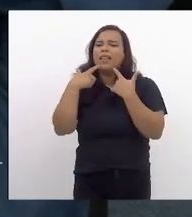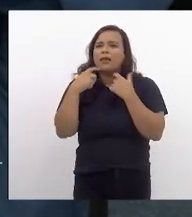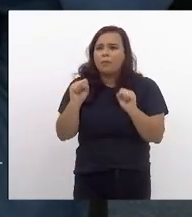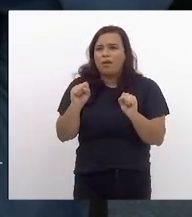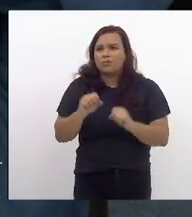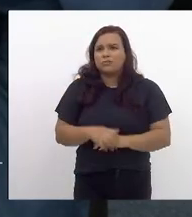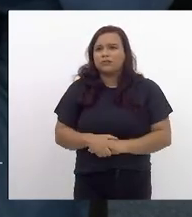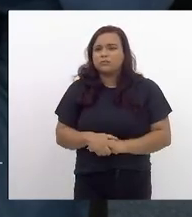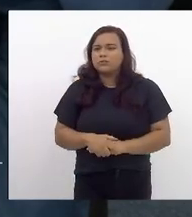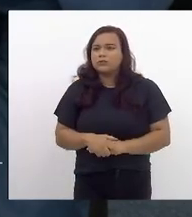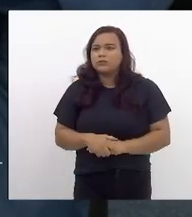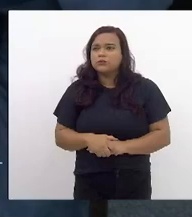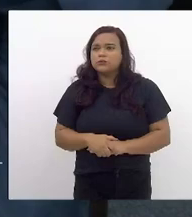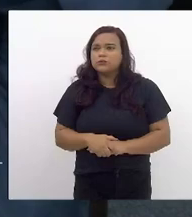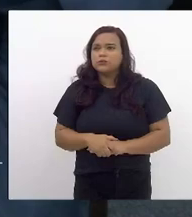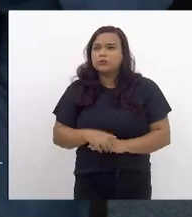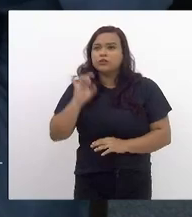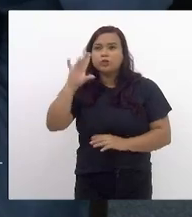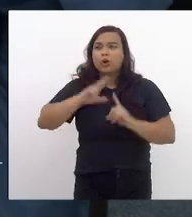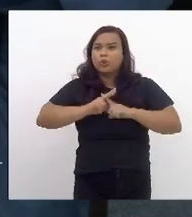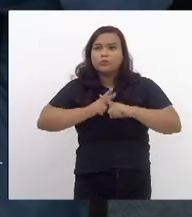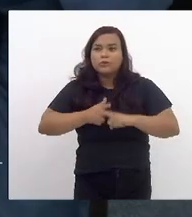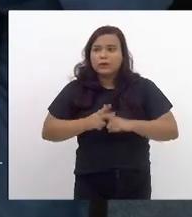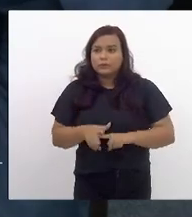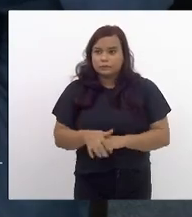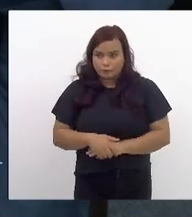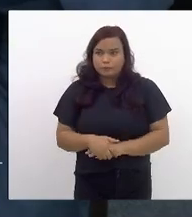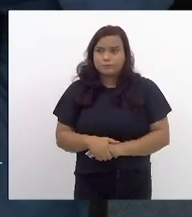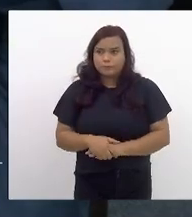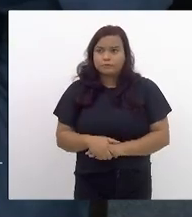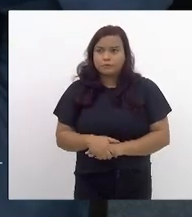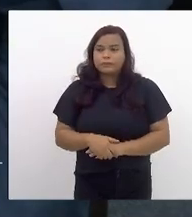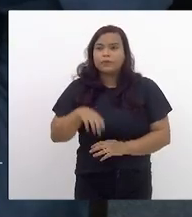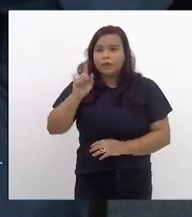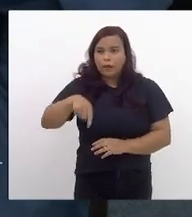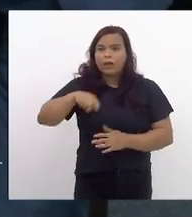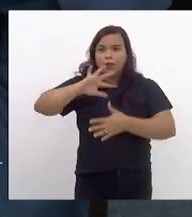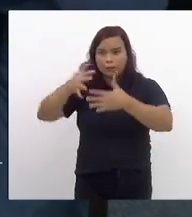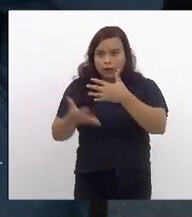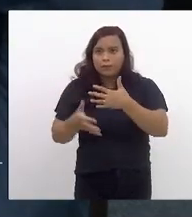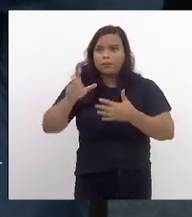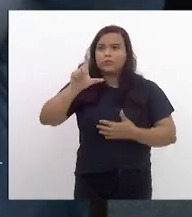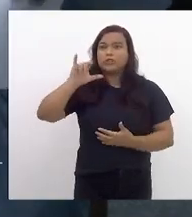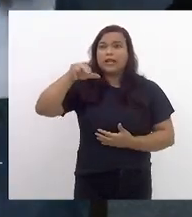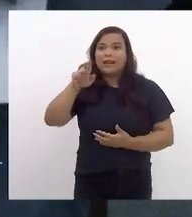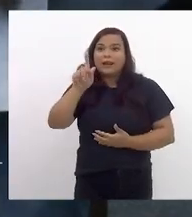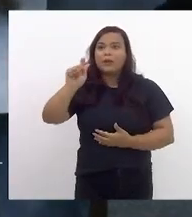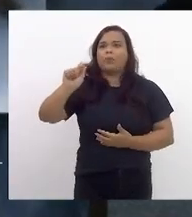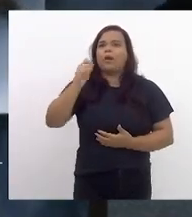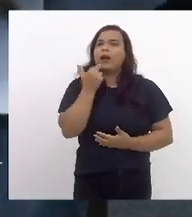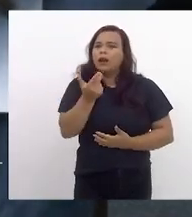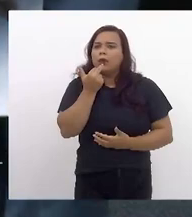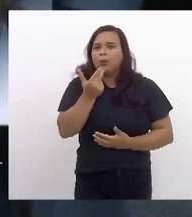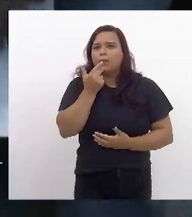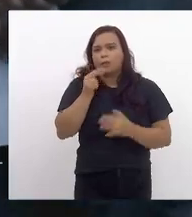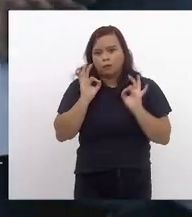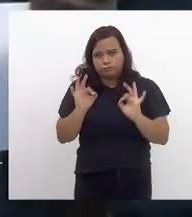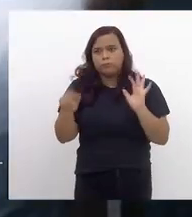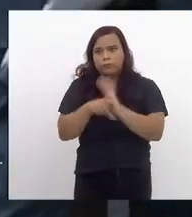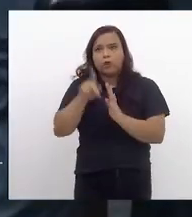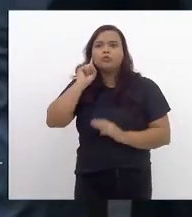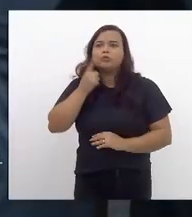final. É só para consertar que a língua brasileira de sinais não é nenhuma linguagem, é uma língua, um idioma para